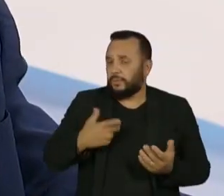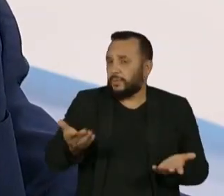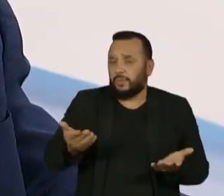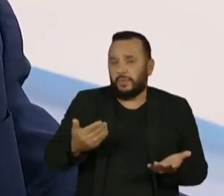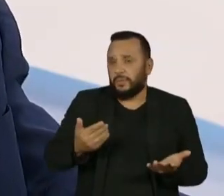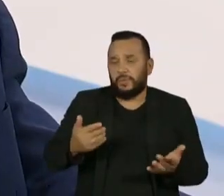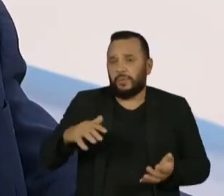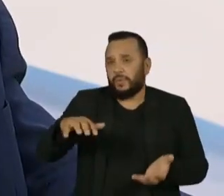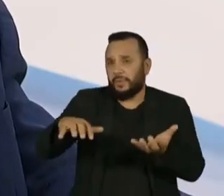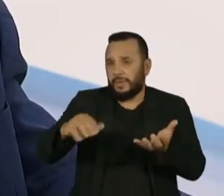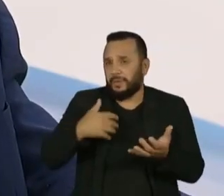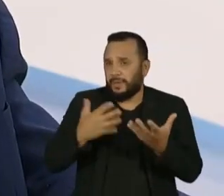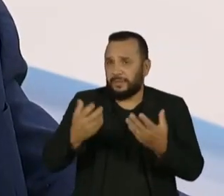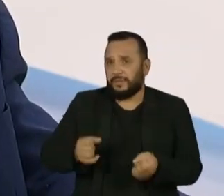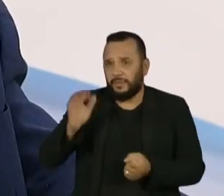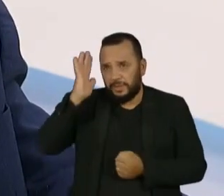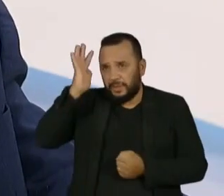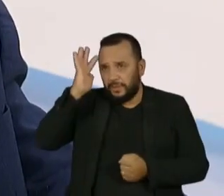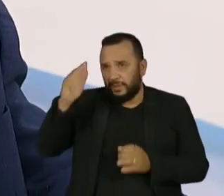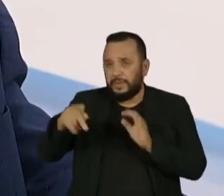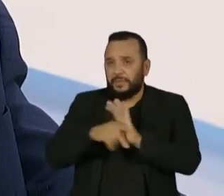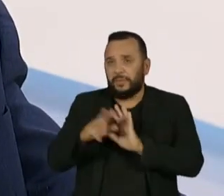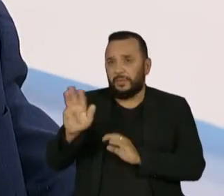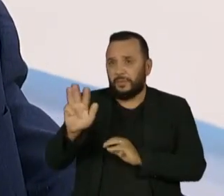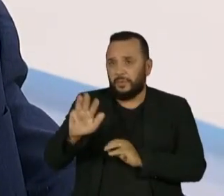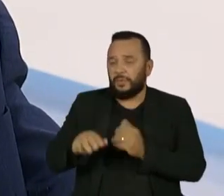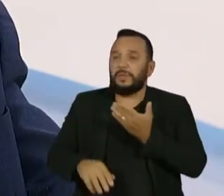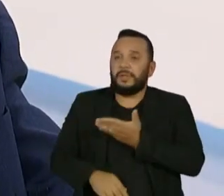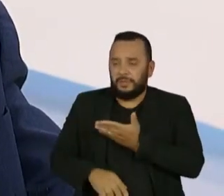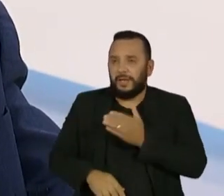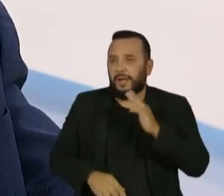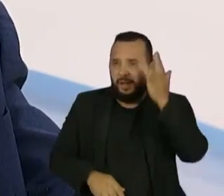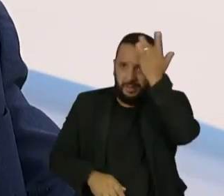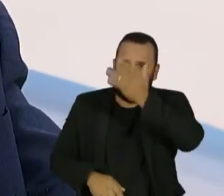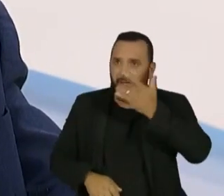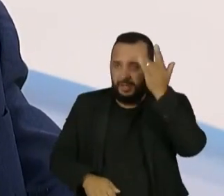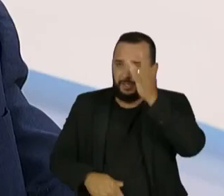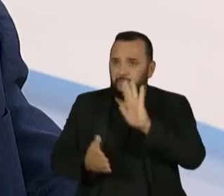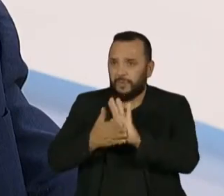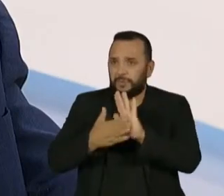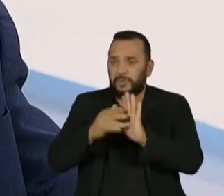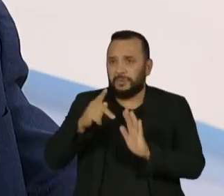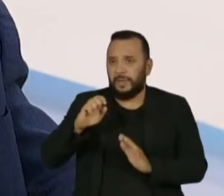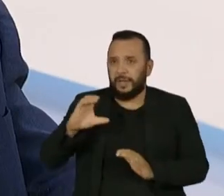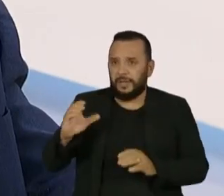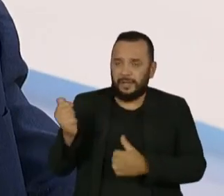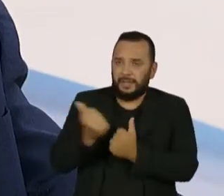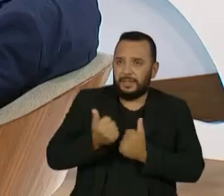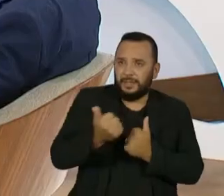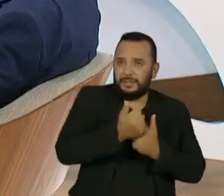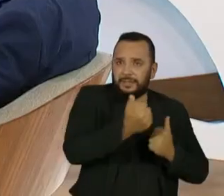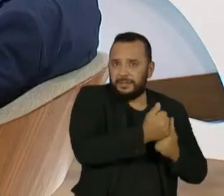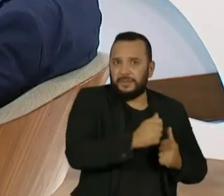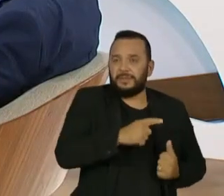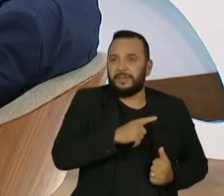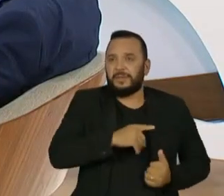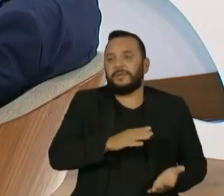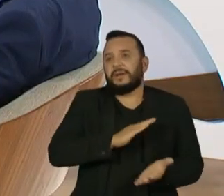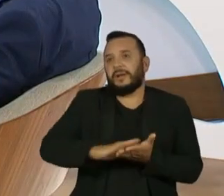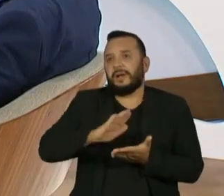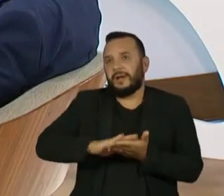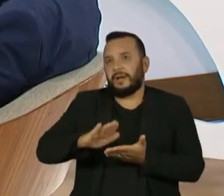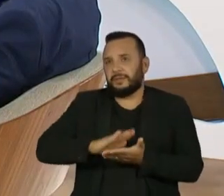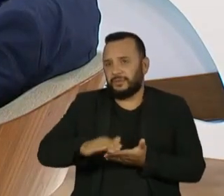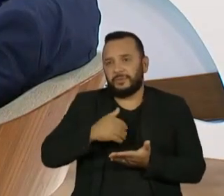do presidente Lula. Ou não foi Fernando Haddad que propôs a PEC da transição, que aumentou em mais de 200 bilhões as despesas sem a contrapartida